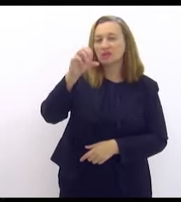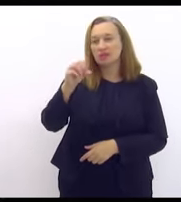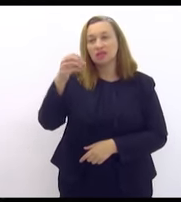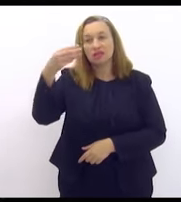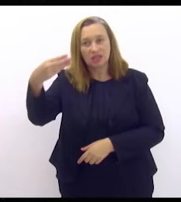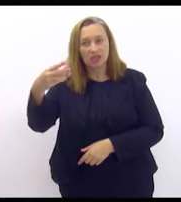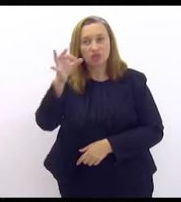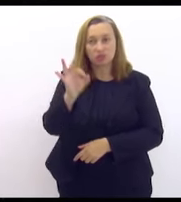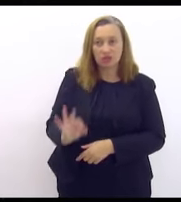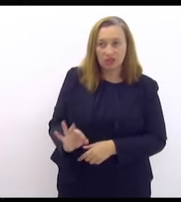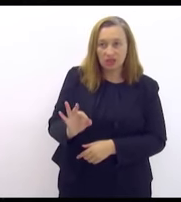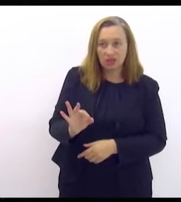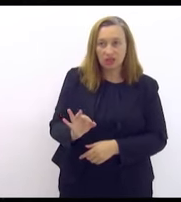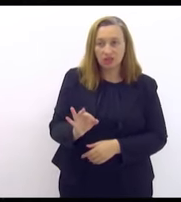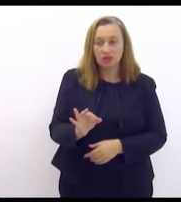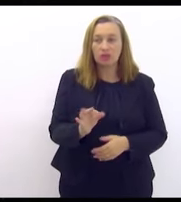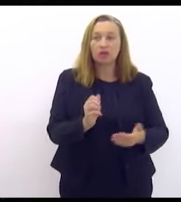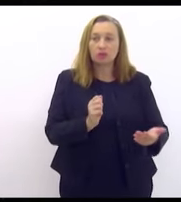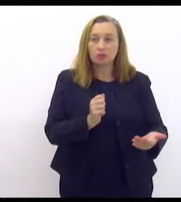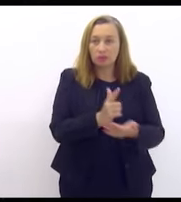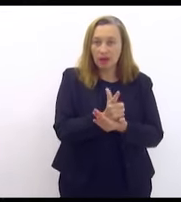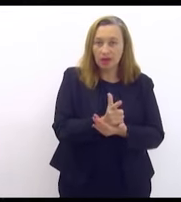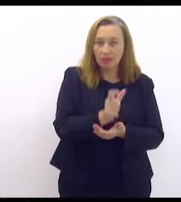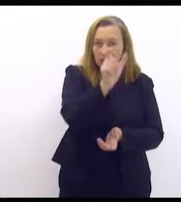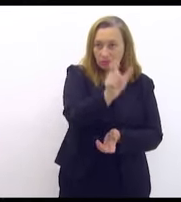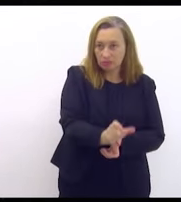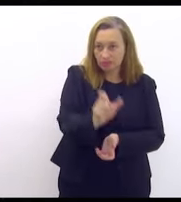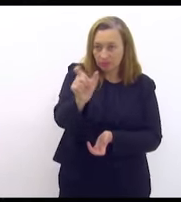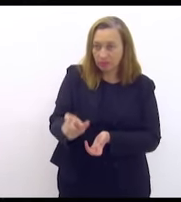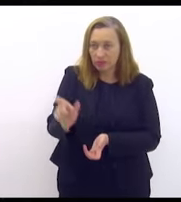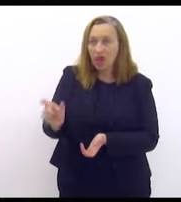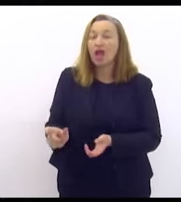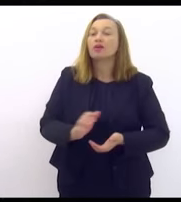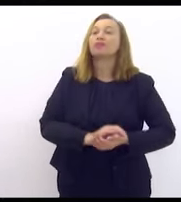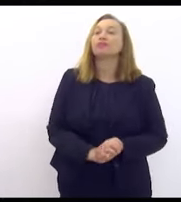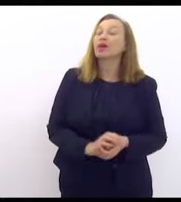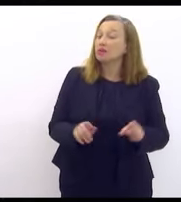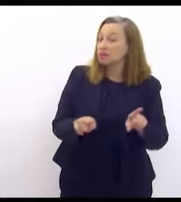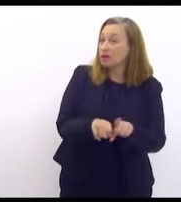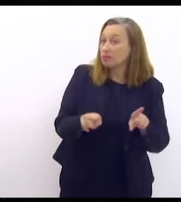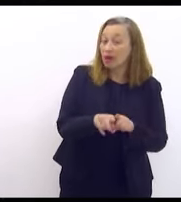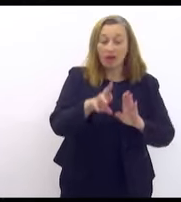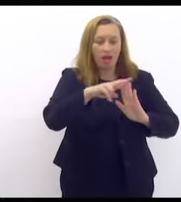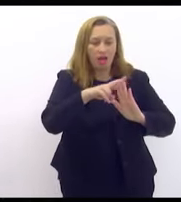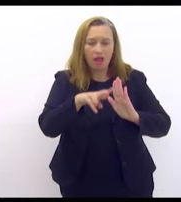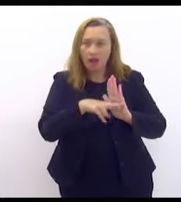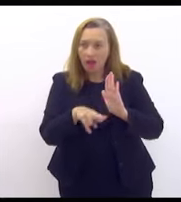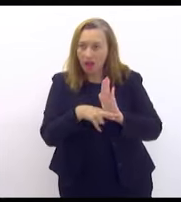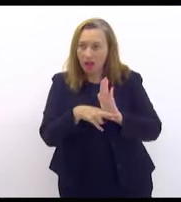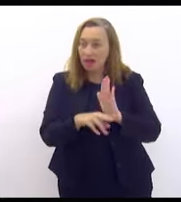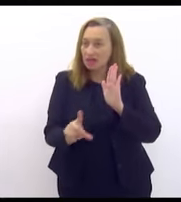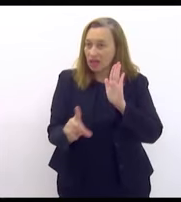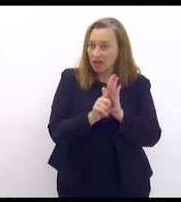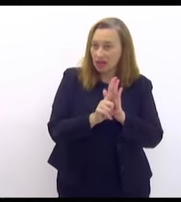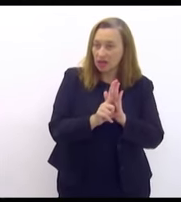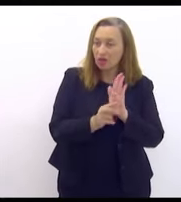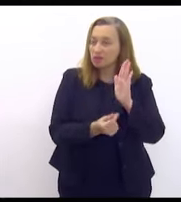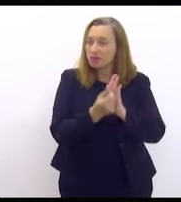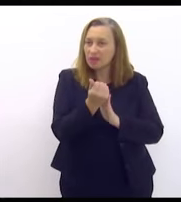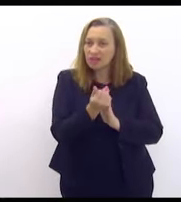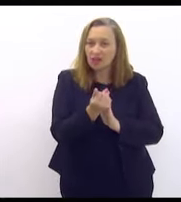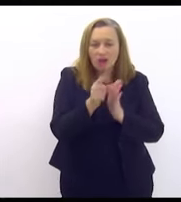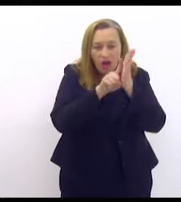203% nos encargos da dívida. A diretriz orçamentária, ela não pode ser vista apenas analisando